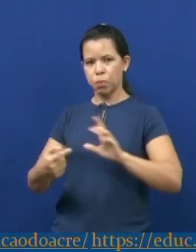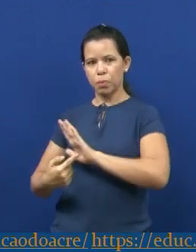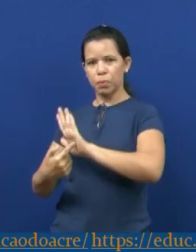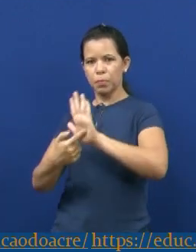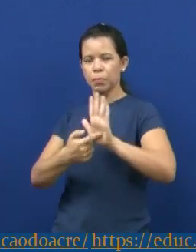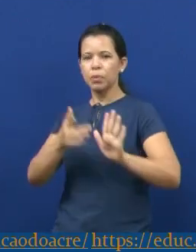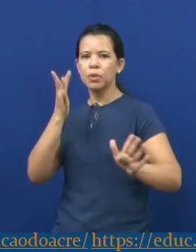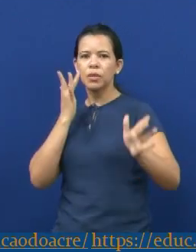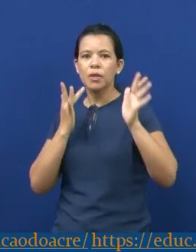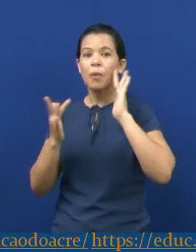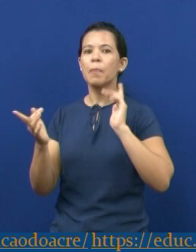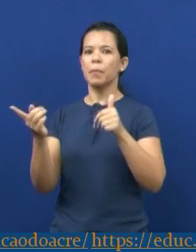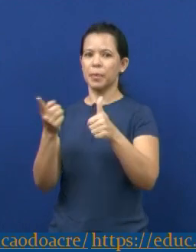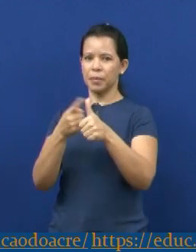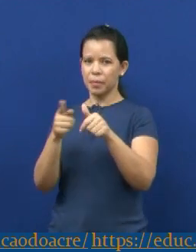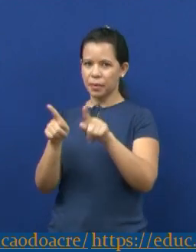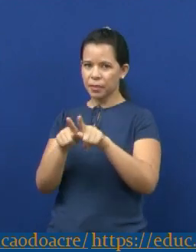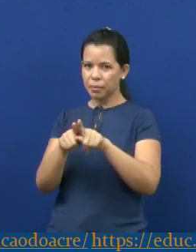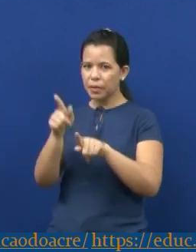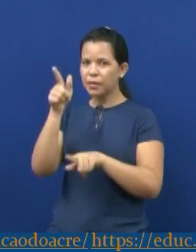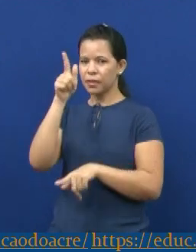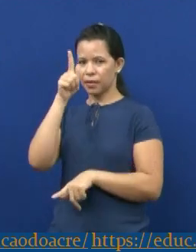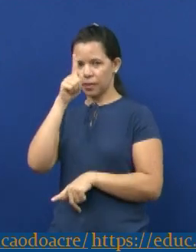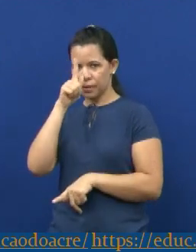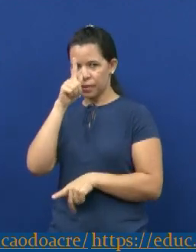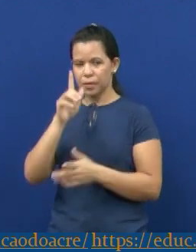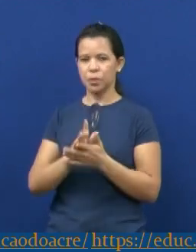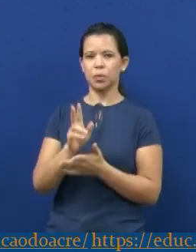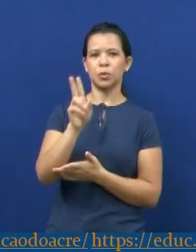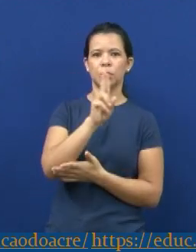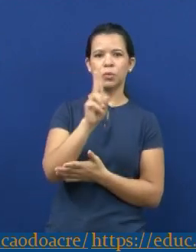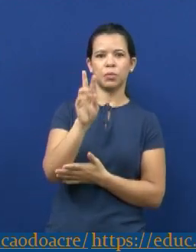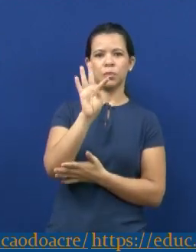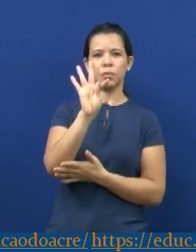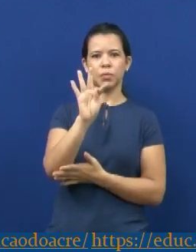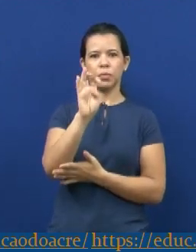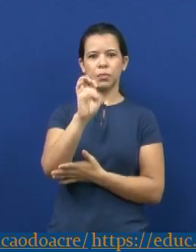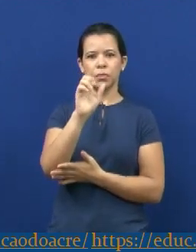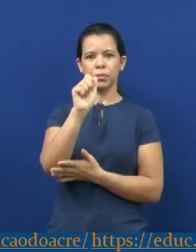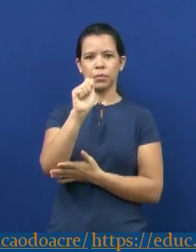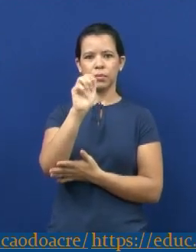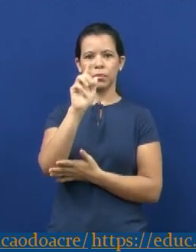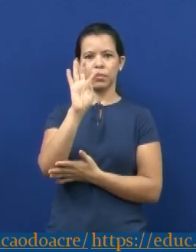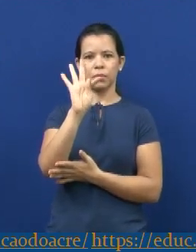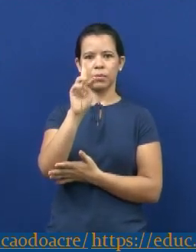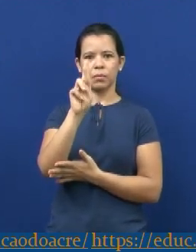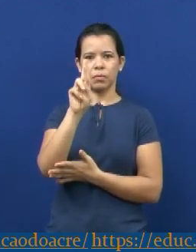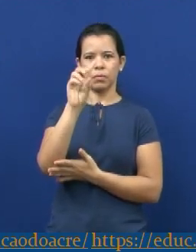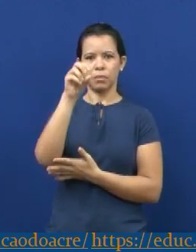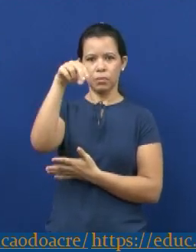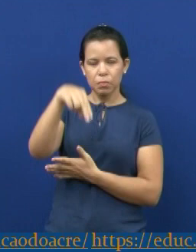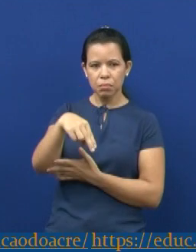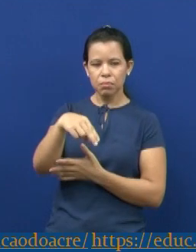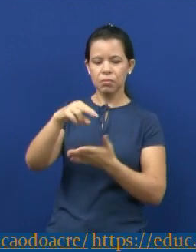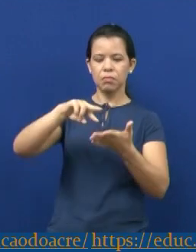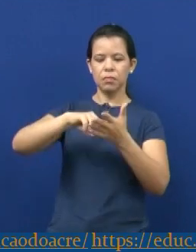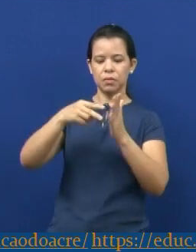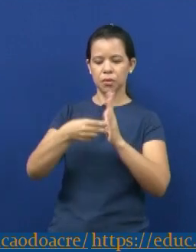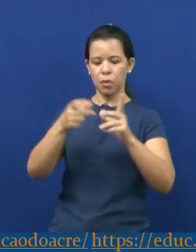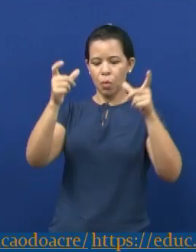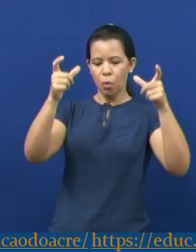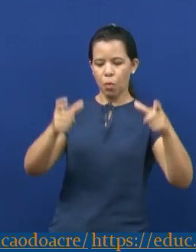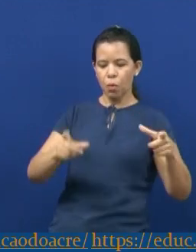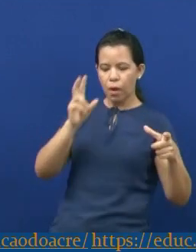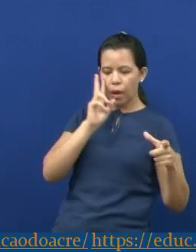surgiu que também foi na grécia que se chama teratron que significa lugar onde se ver